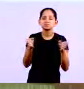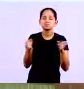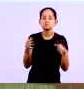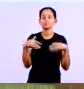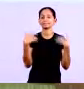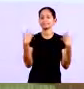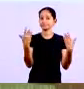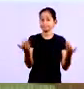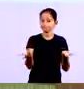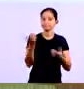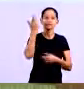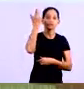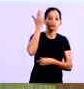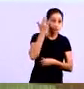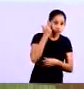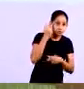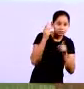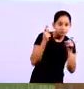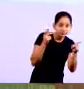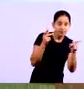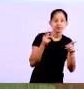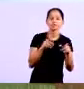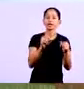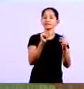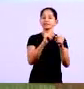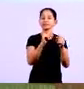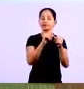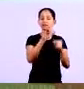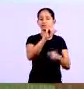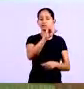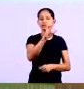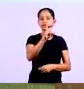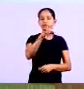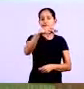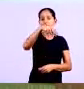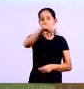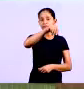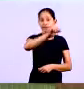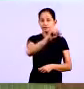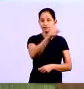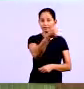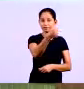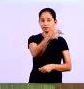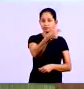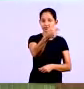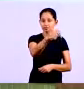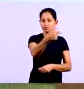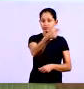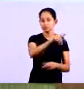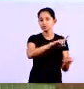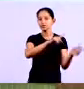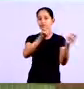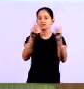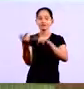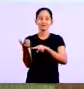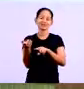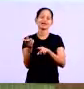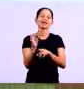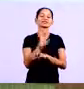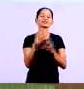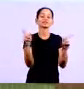normal, quando você vende, você tributa 17% de ICMS. No Simples Nacional, ele está dentro da alíquota fechada do Simples,